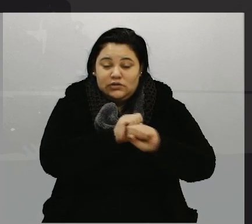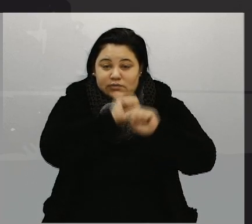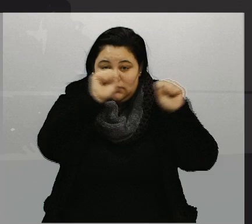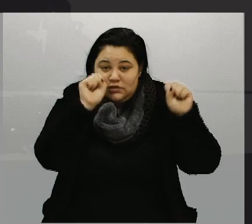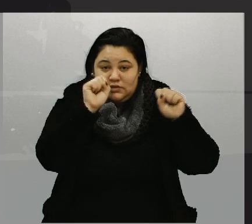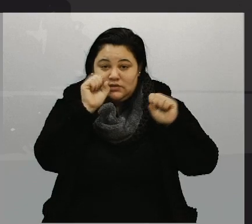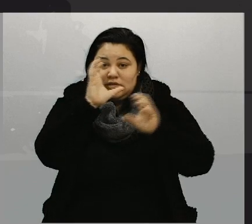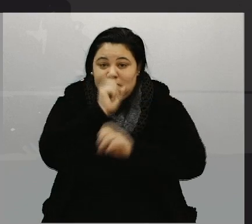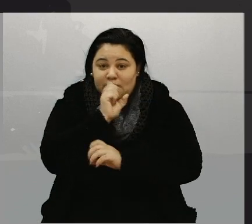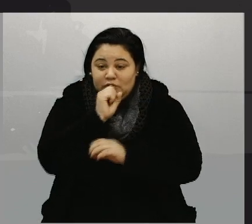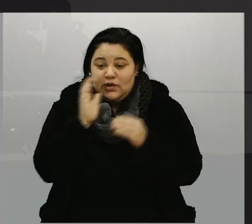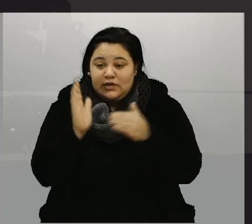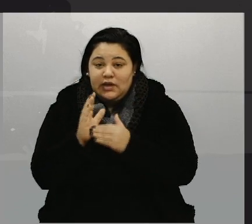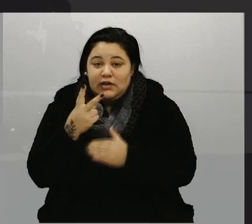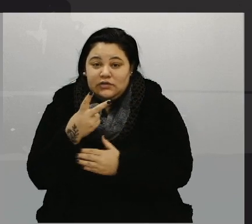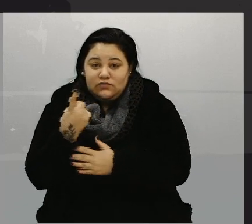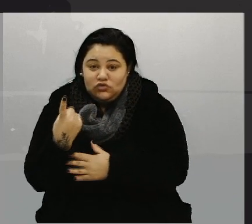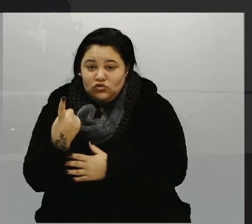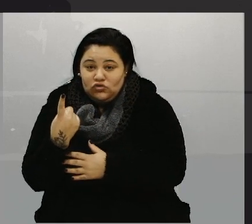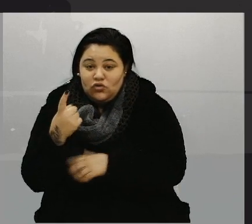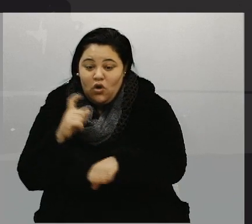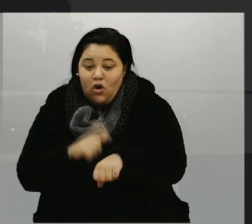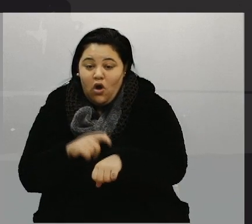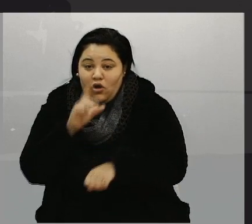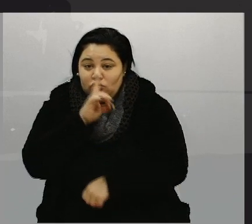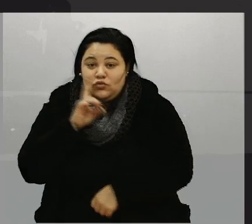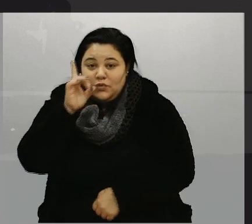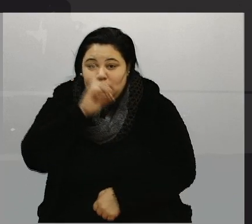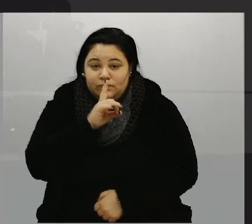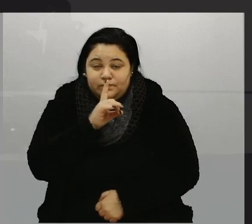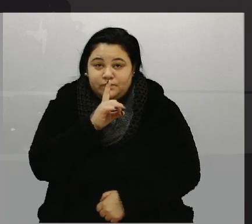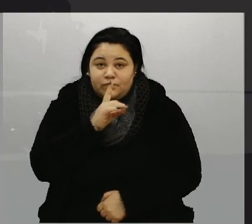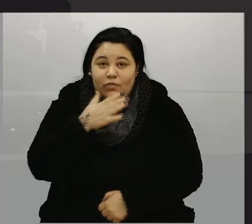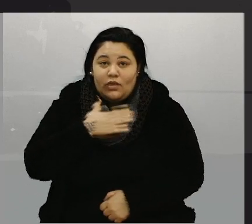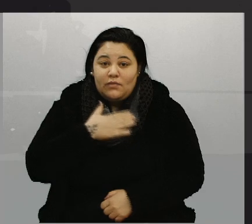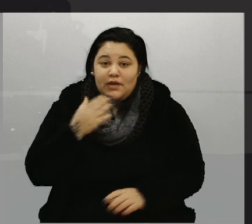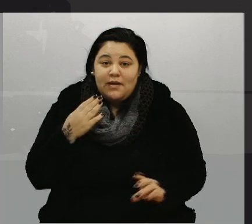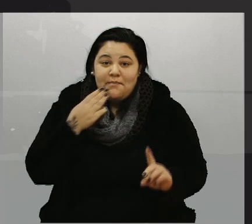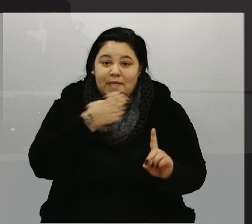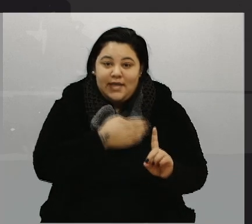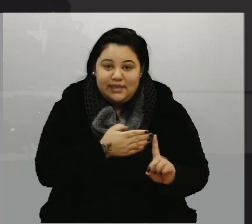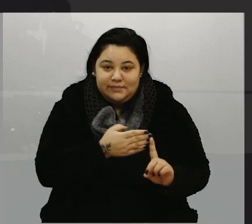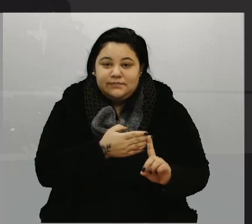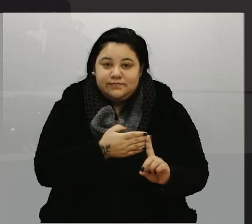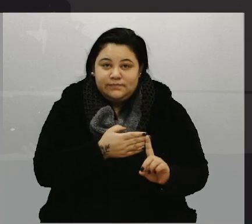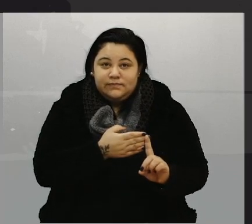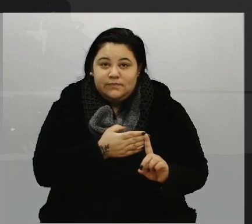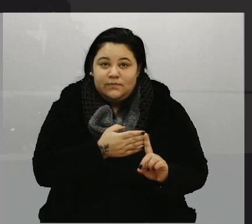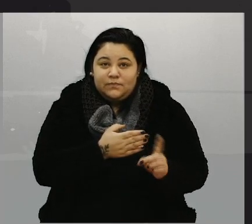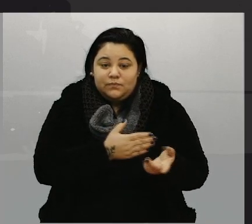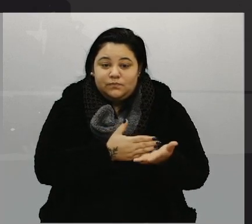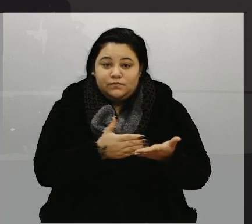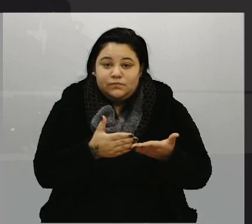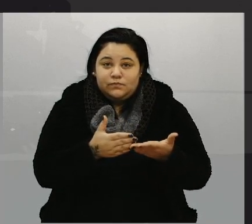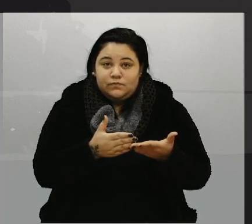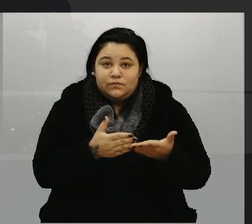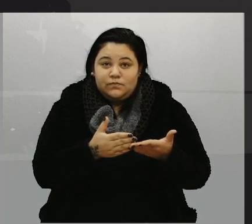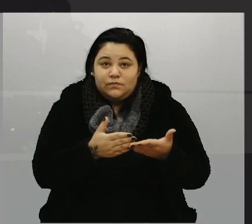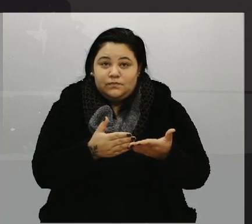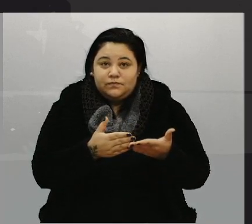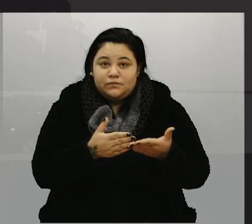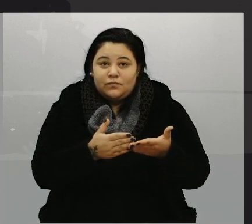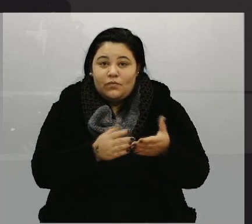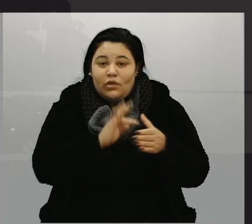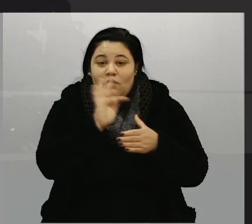as 21 horas de domingo. Ou seja, minha meta era, enquanto começasse o